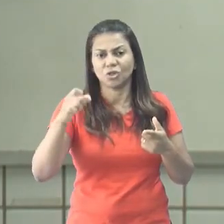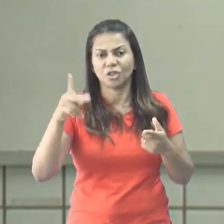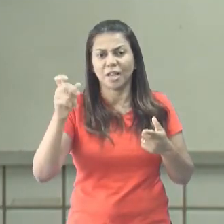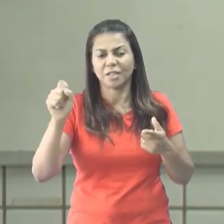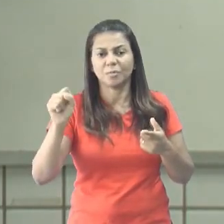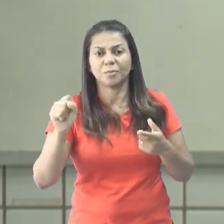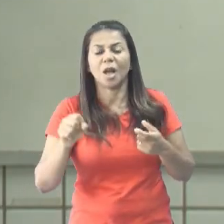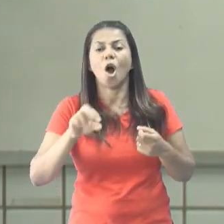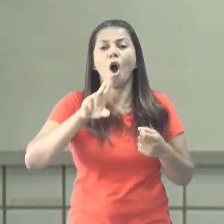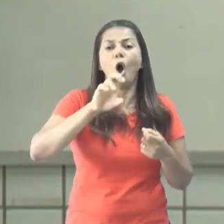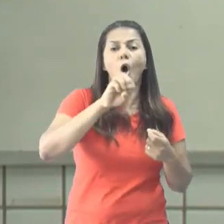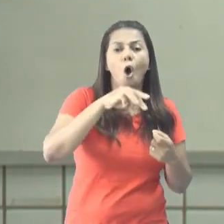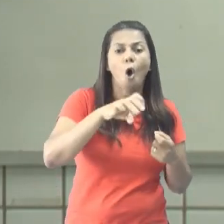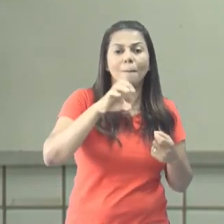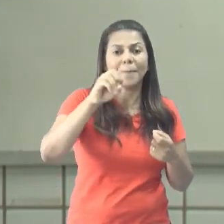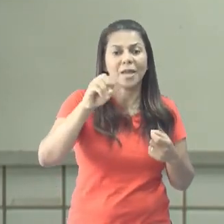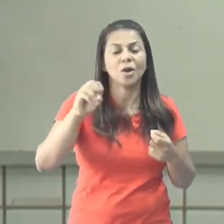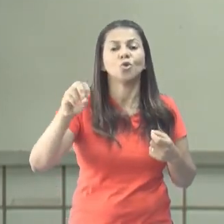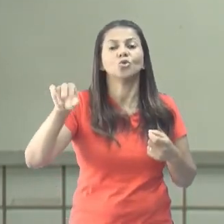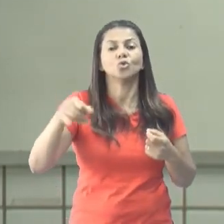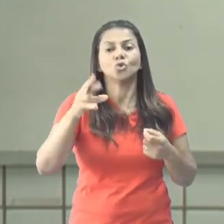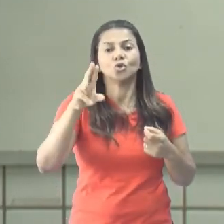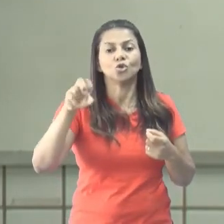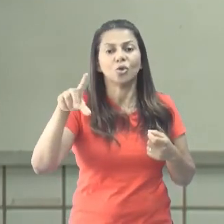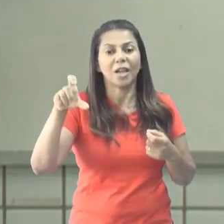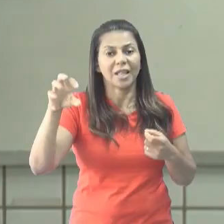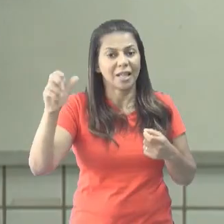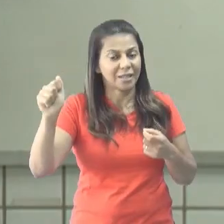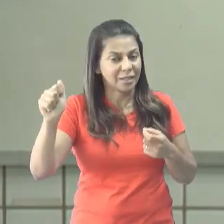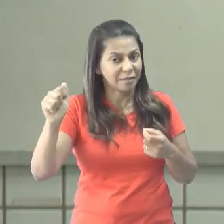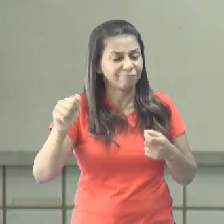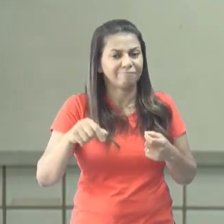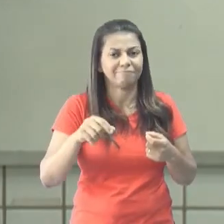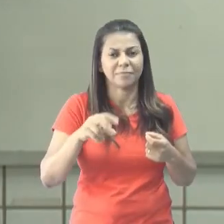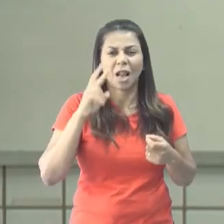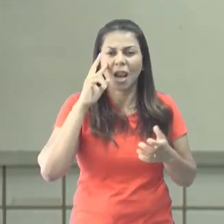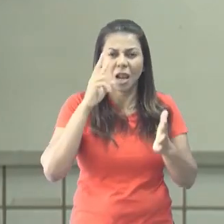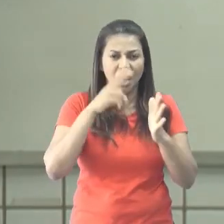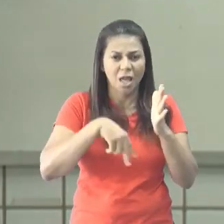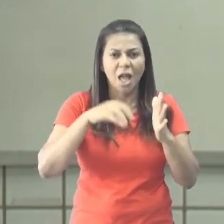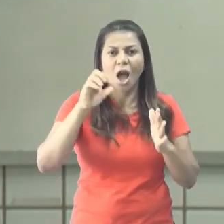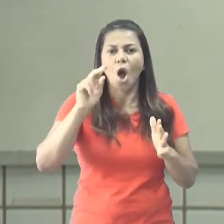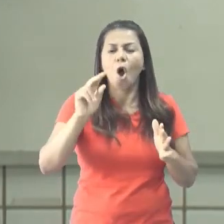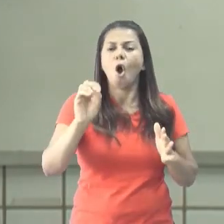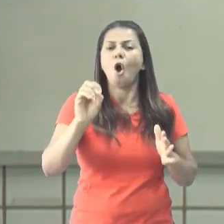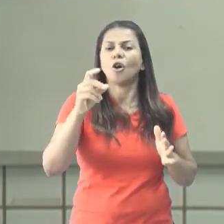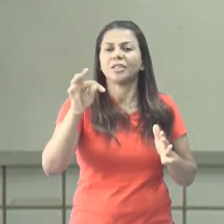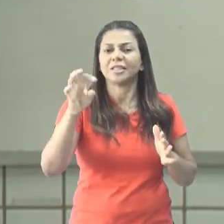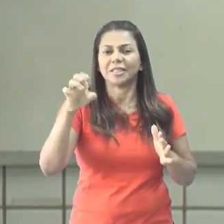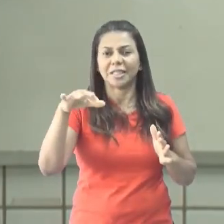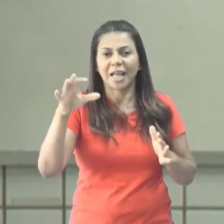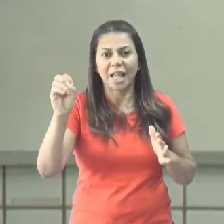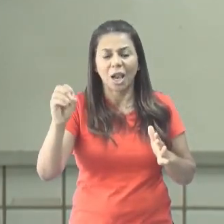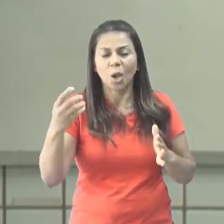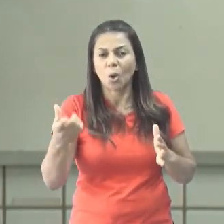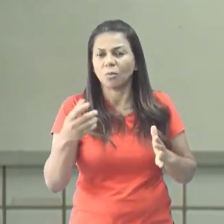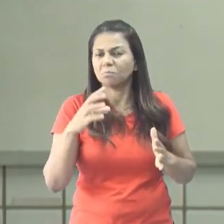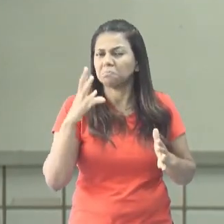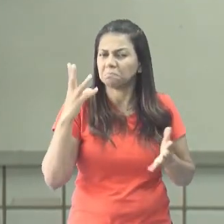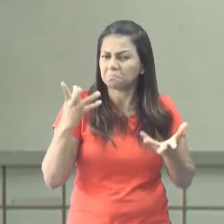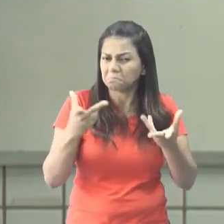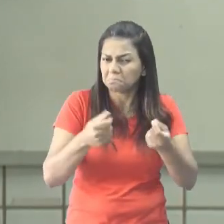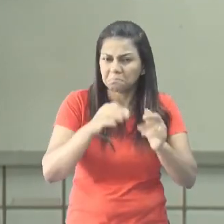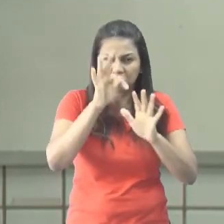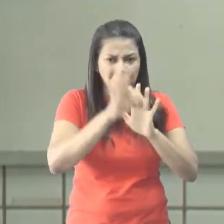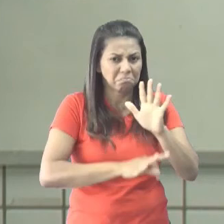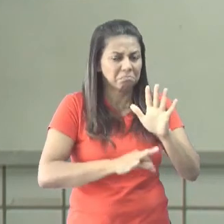e Julieta, que está no livro de vocês, mas eu aconselho vocês a lerem Otelo, O Mouro de Veneza, que é um texto maravilhoso